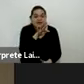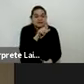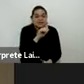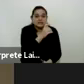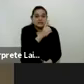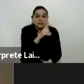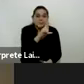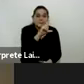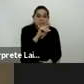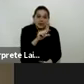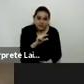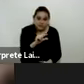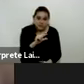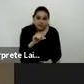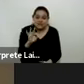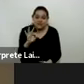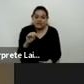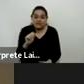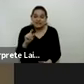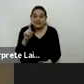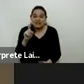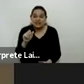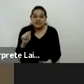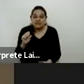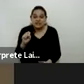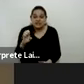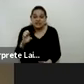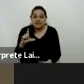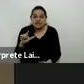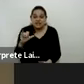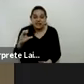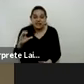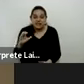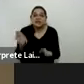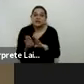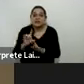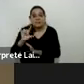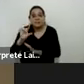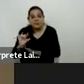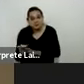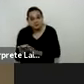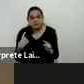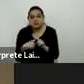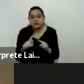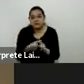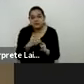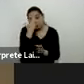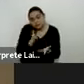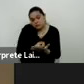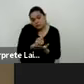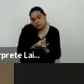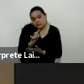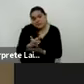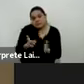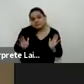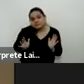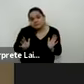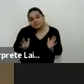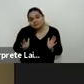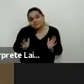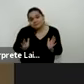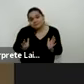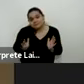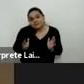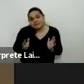também, exatamente porque o consumo diminuiu drasticamente. Como não há consumo, né? Então há uma queda